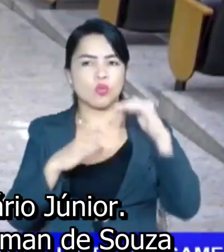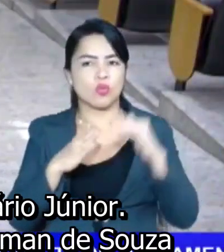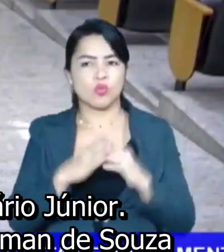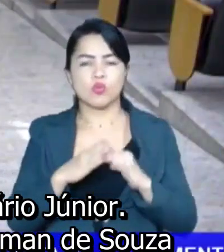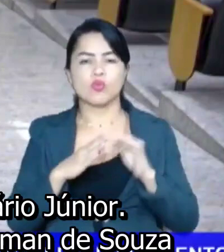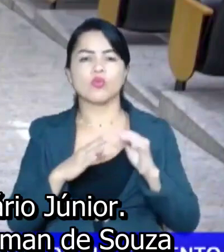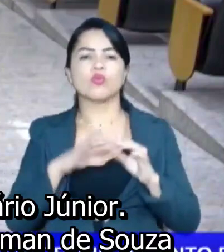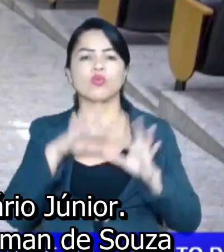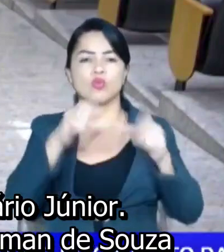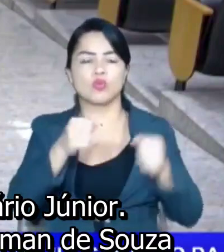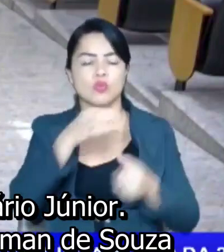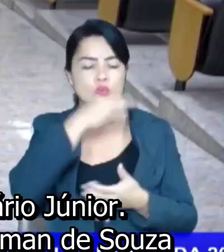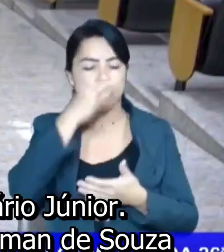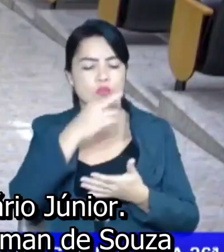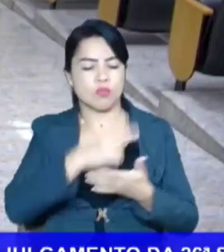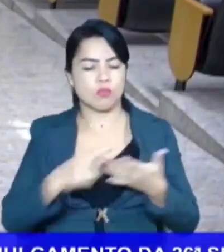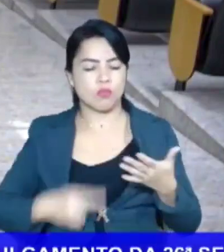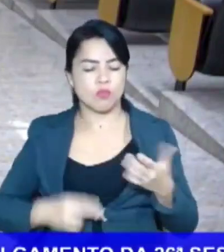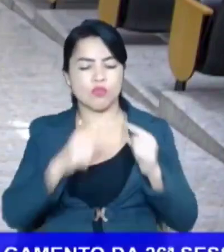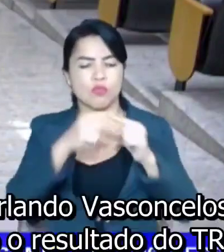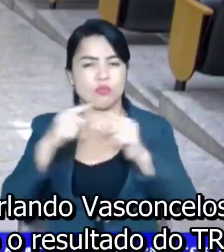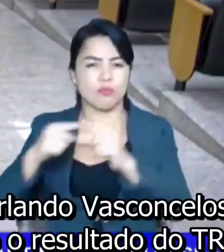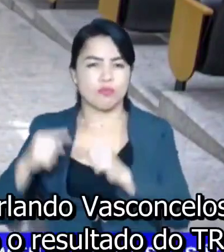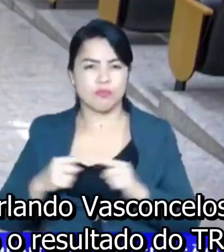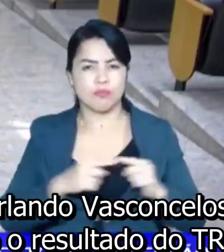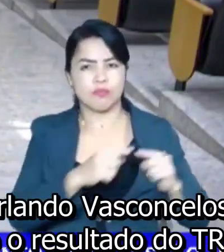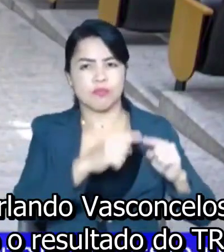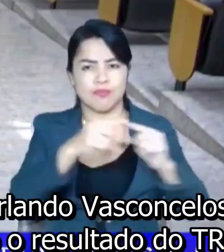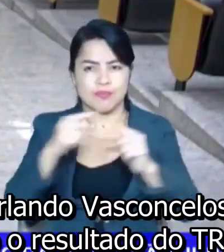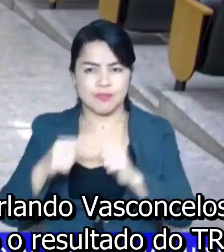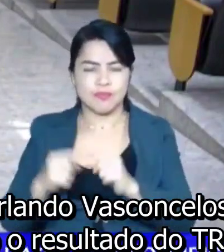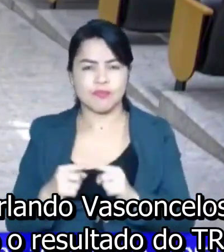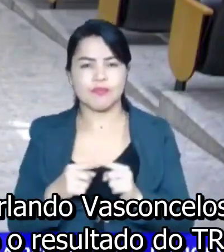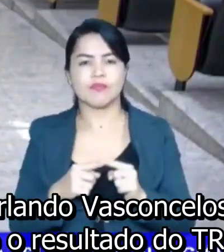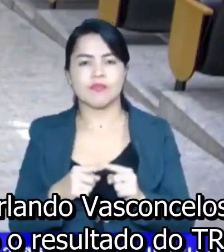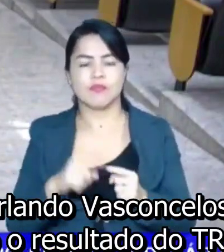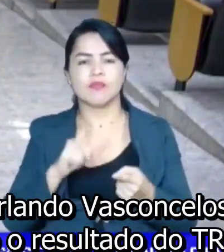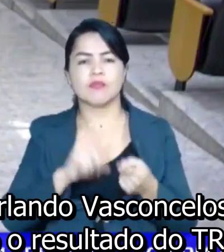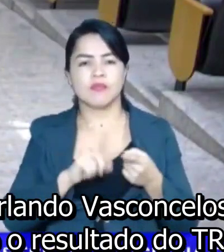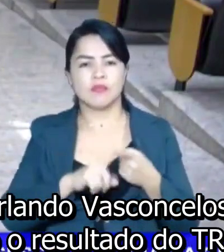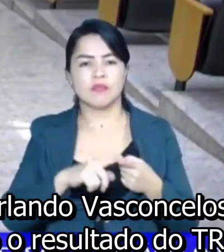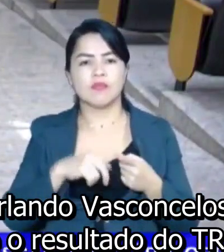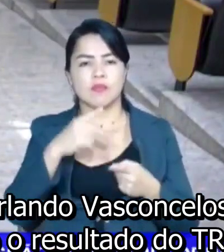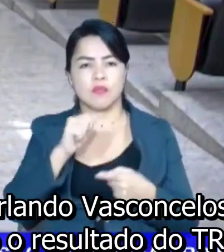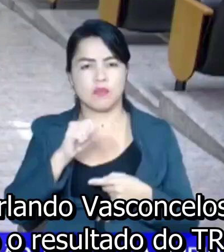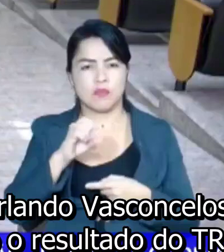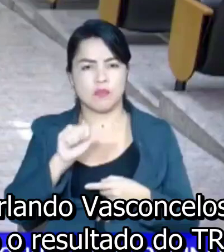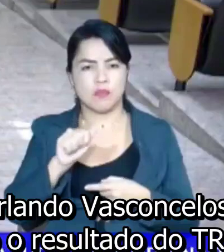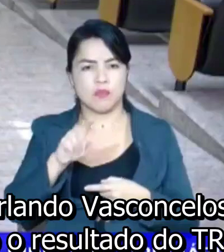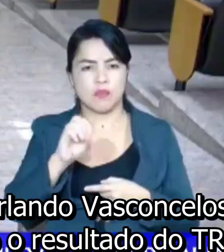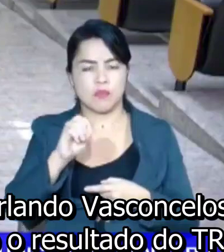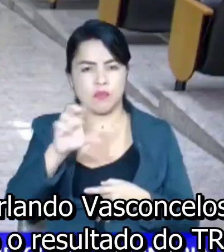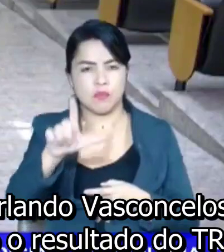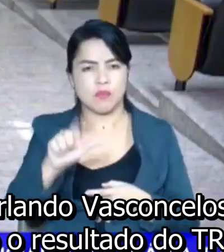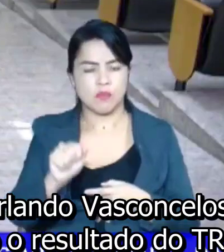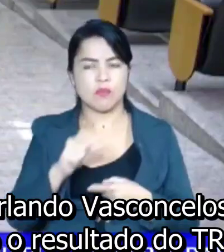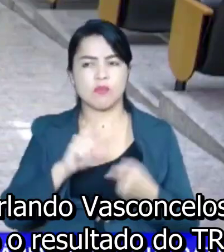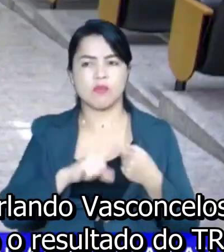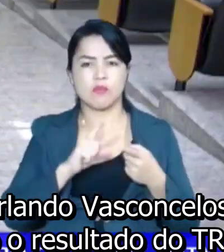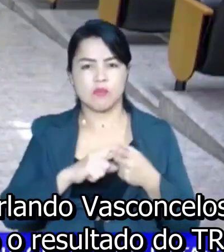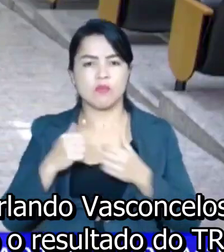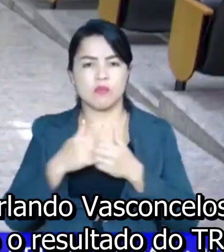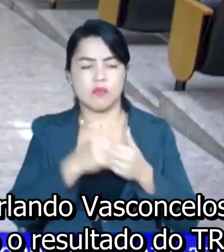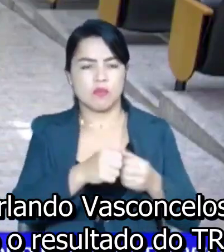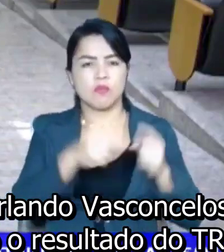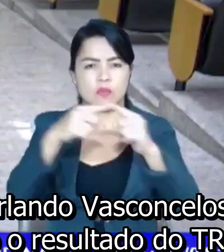escritas na barra azul no canto inferior da tela. Souza. Origem Também Vitória do acompanho, Jari, excelência. barra P, Paola relator Santos. juiz Carmo Acompanho o Antônio. relator. Primeira pauta de Orlando